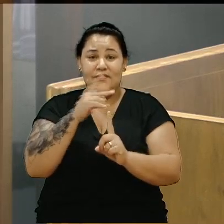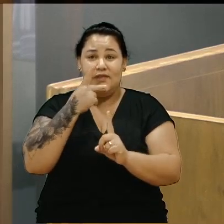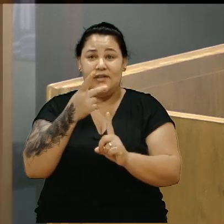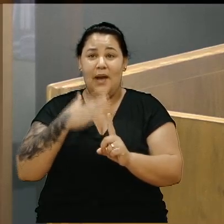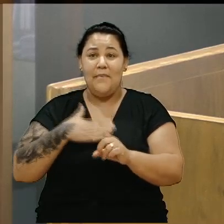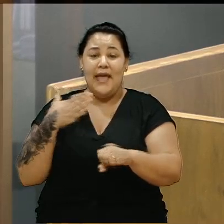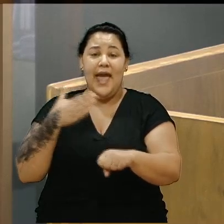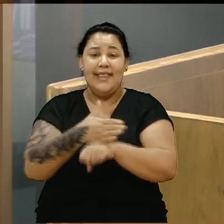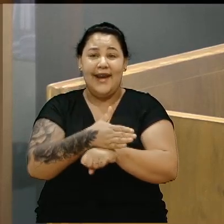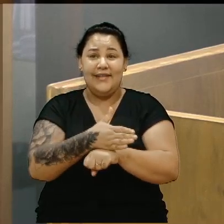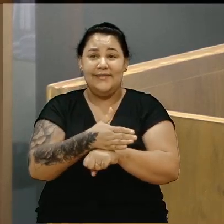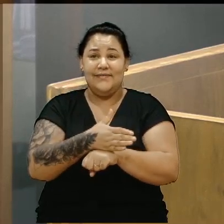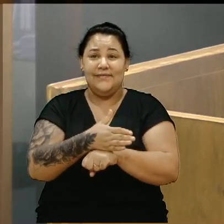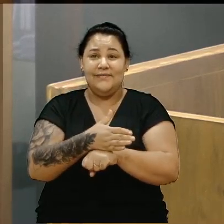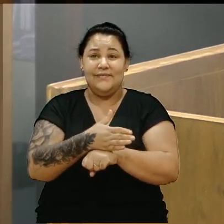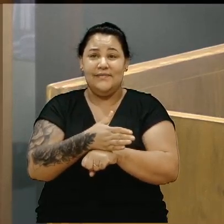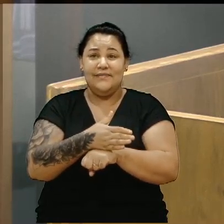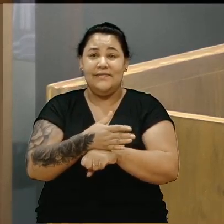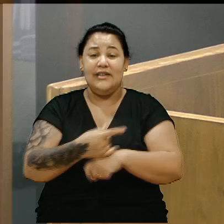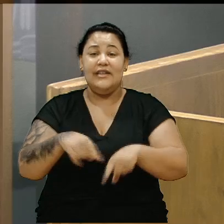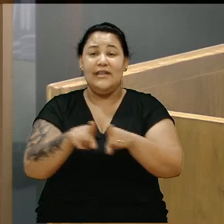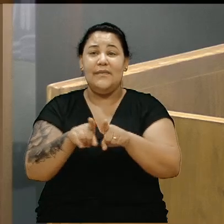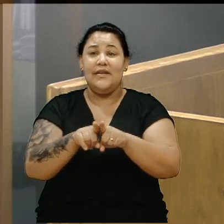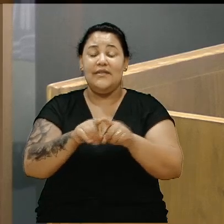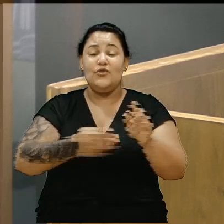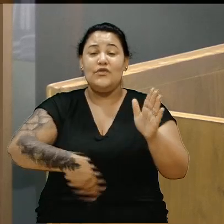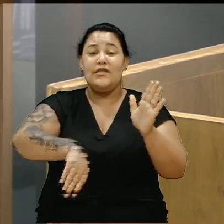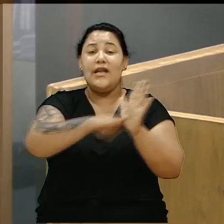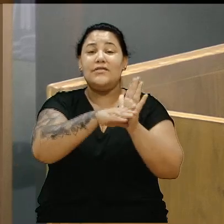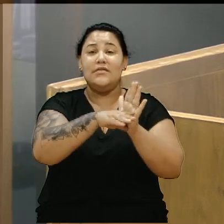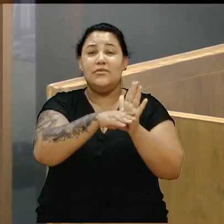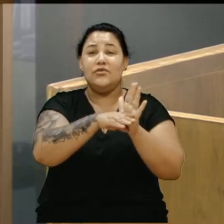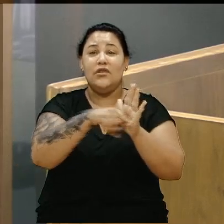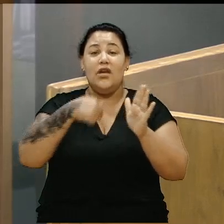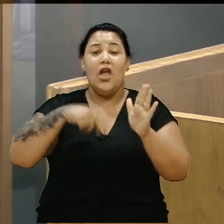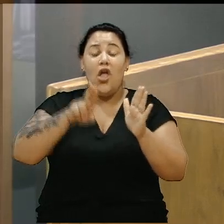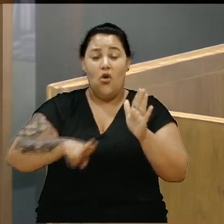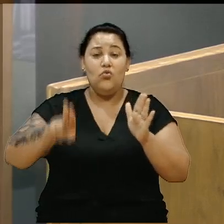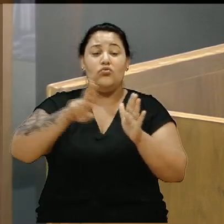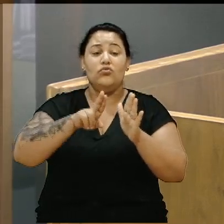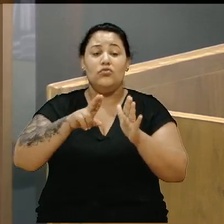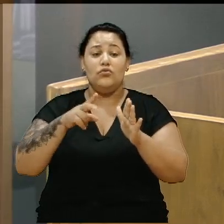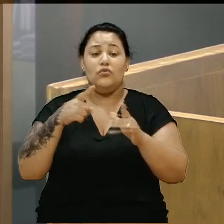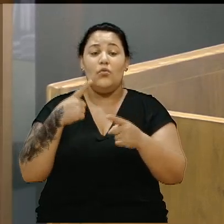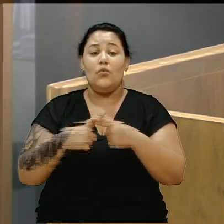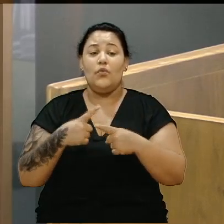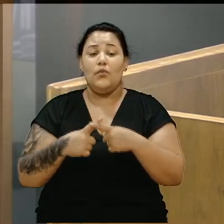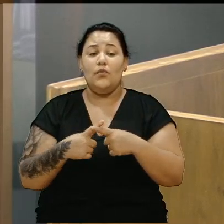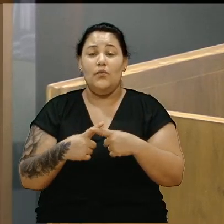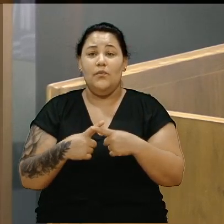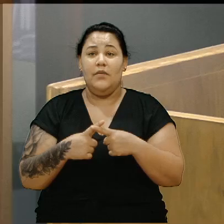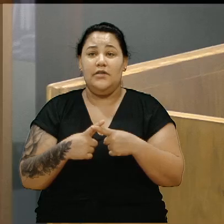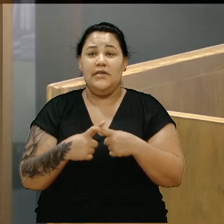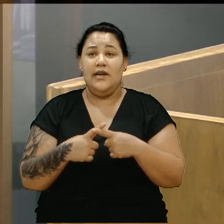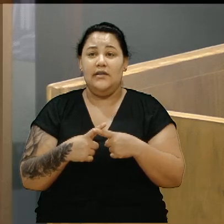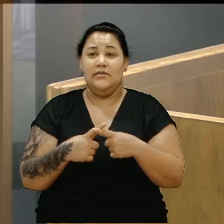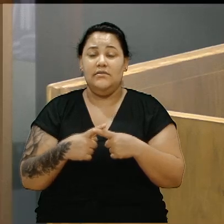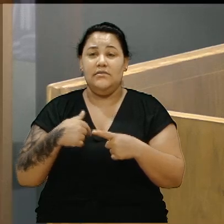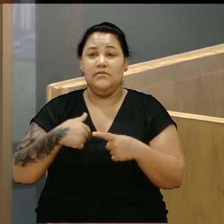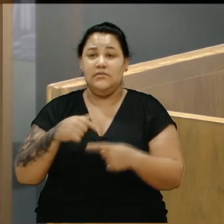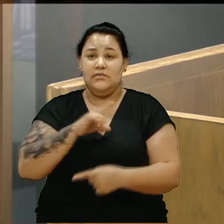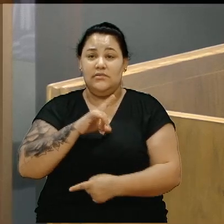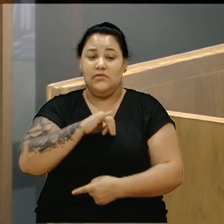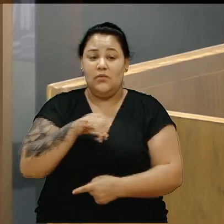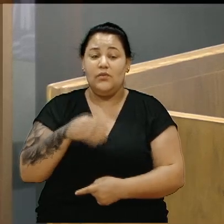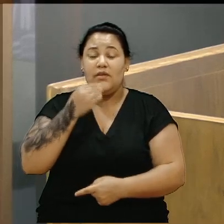entrada, e também no estacionamento. Utilizo porque o tempo nos dá essa possibilidade